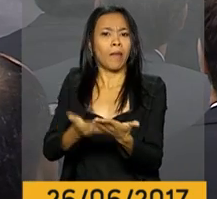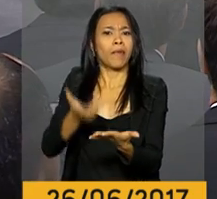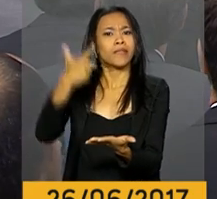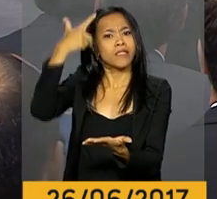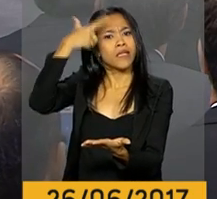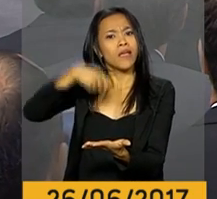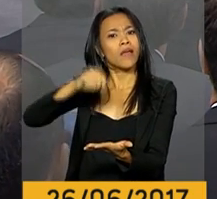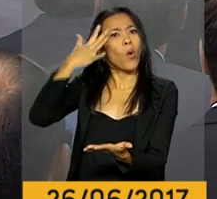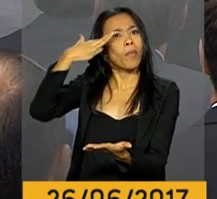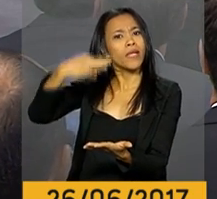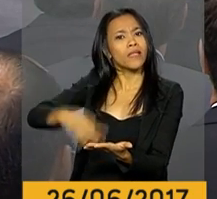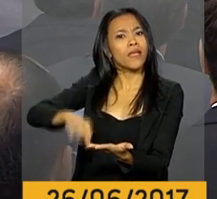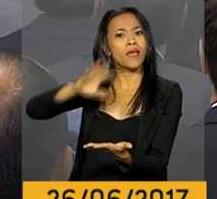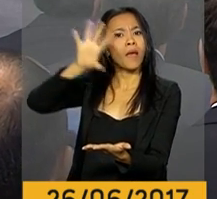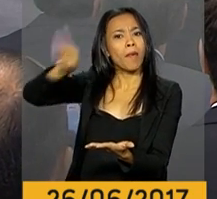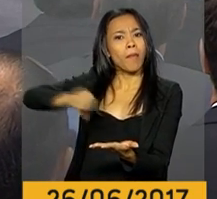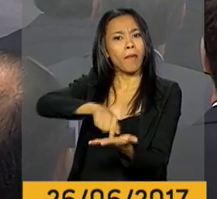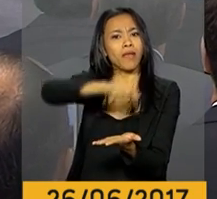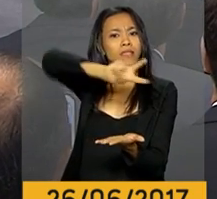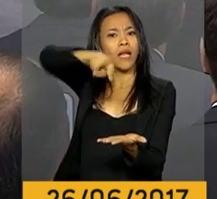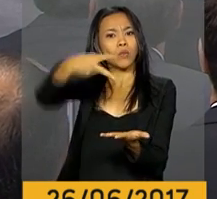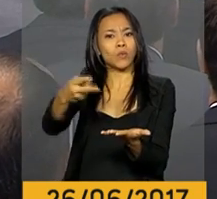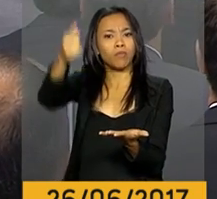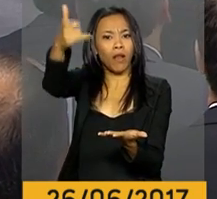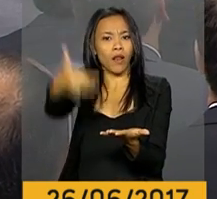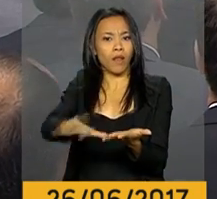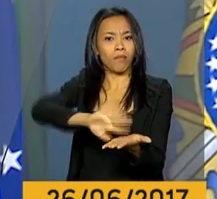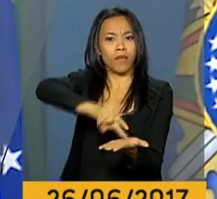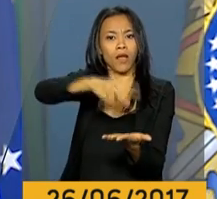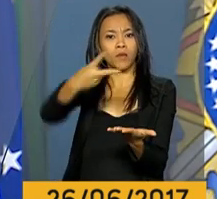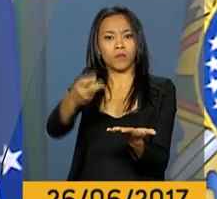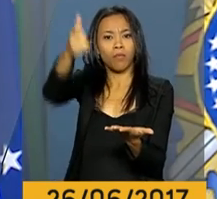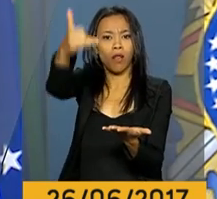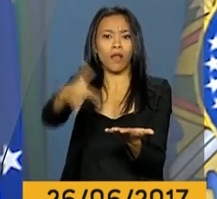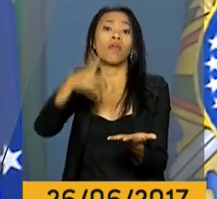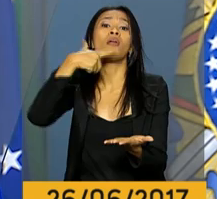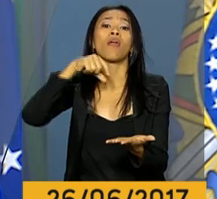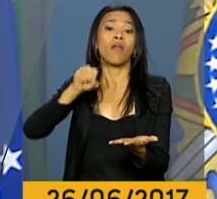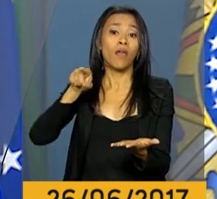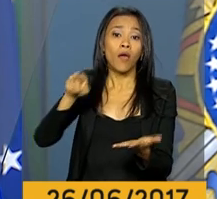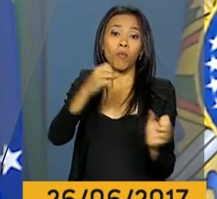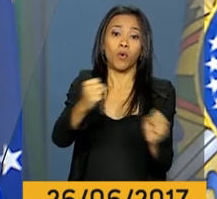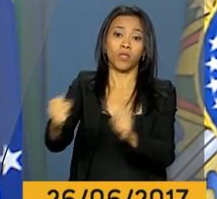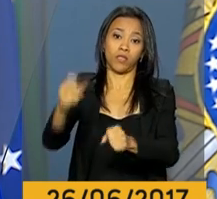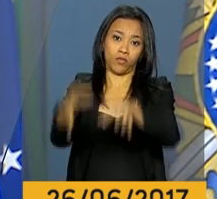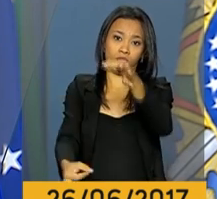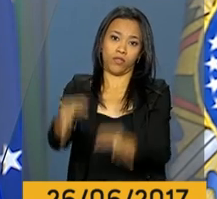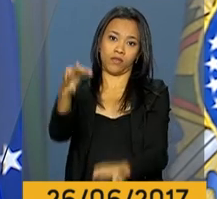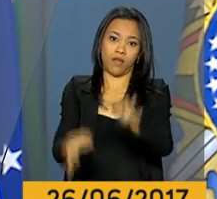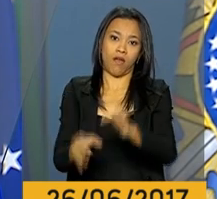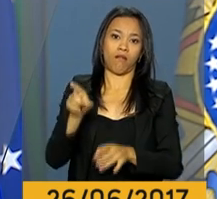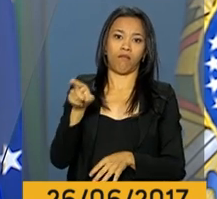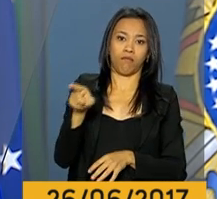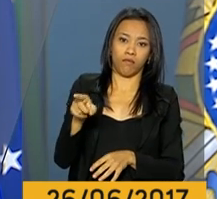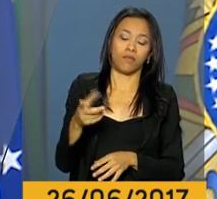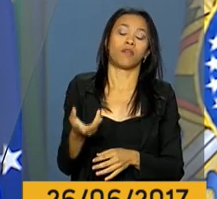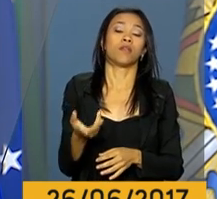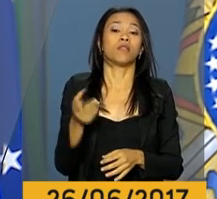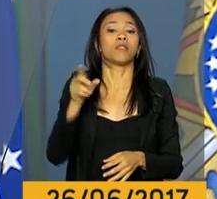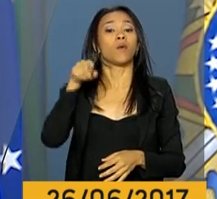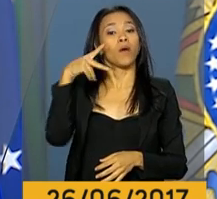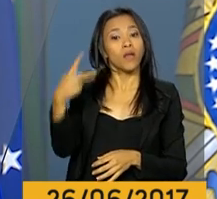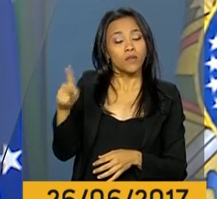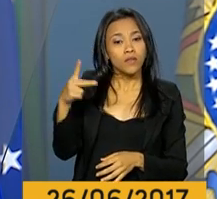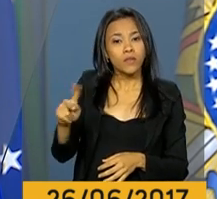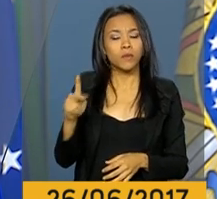quando está tudo dito na lei ou está tudo dito no decreto não é o poder judiciário a sua descrição a sua